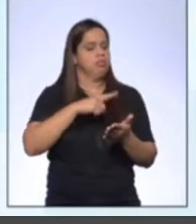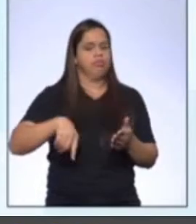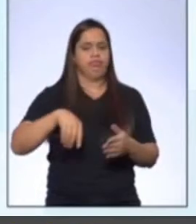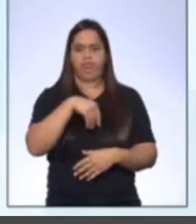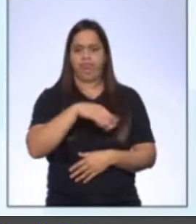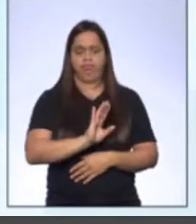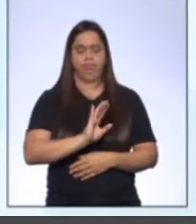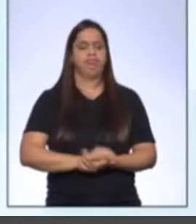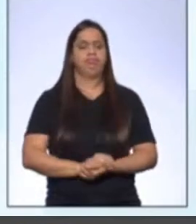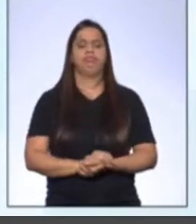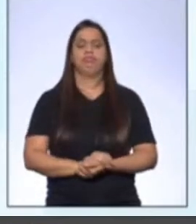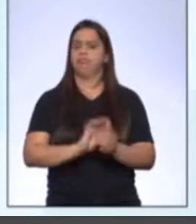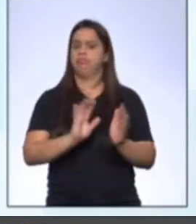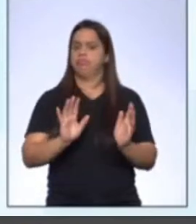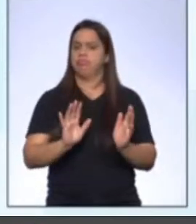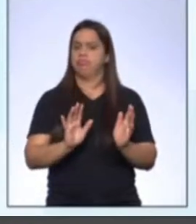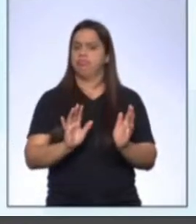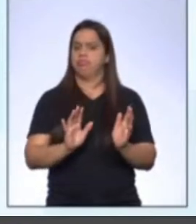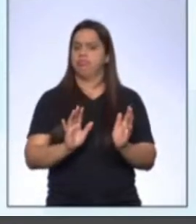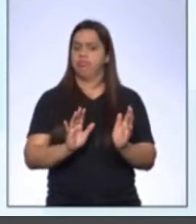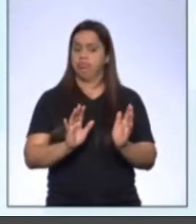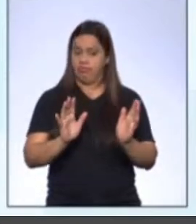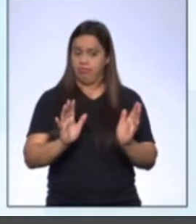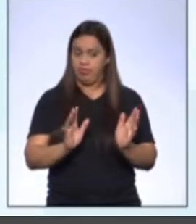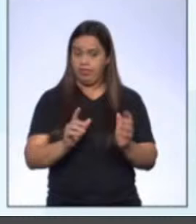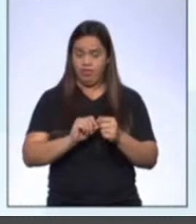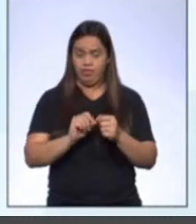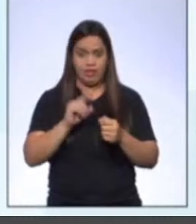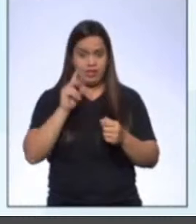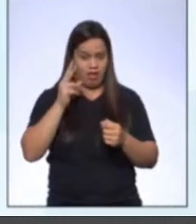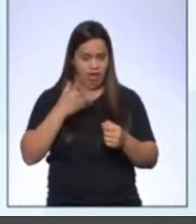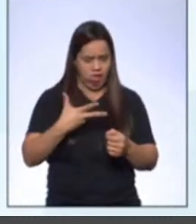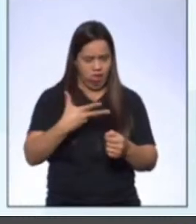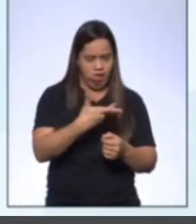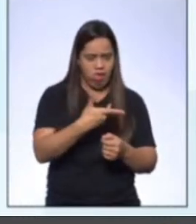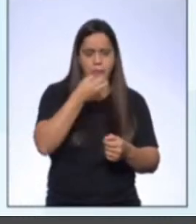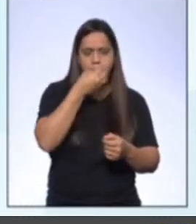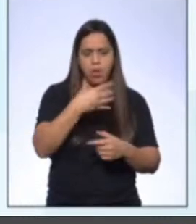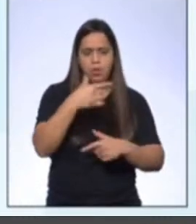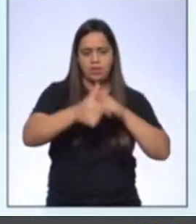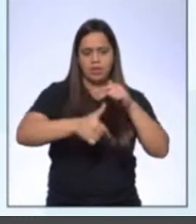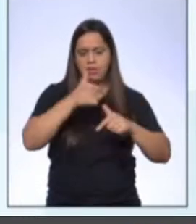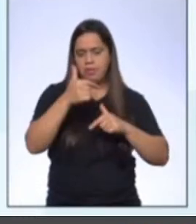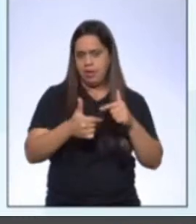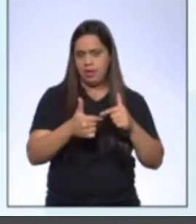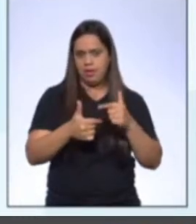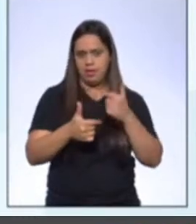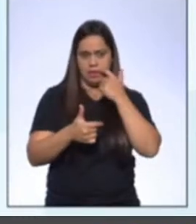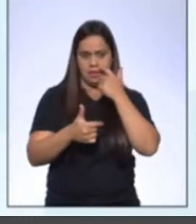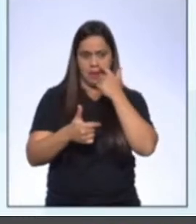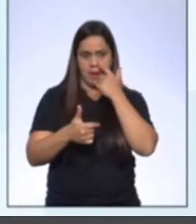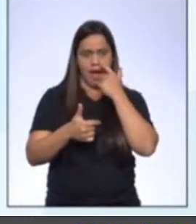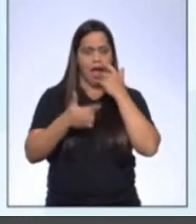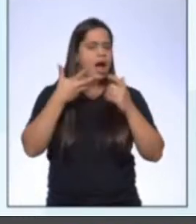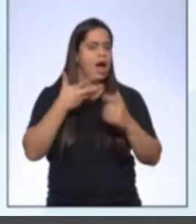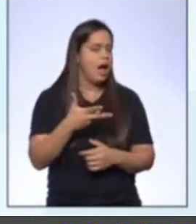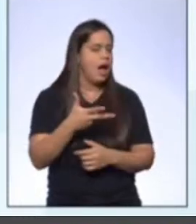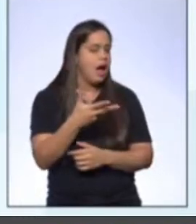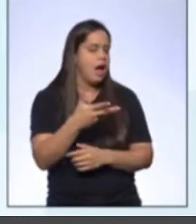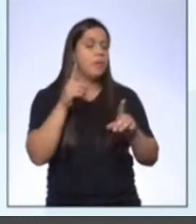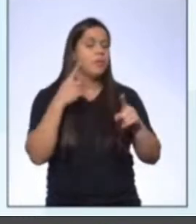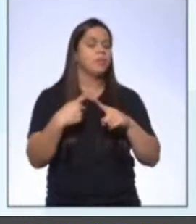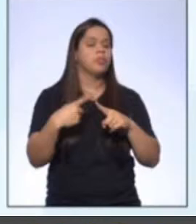Convencer o leitor sobre o ótimo trabalho. É claro, só podia ser essa. Não só porque eliminamos as outras, mas porque é a